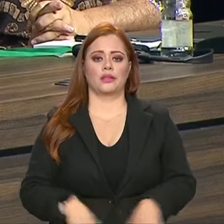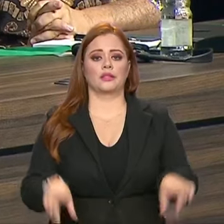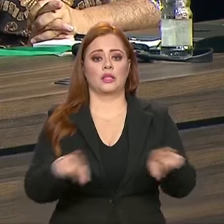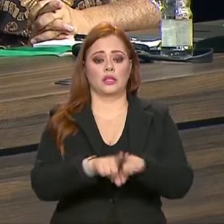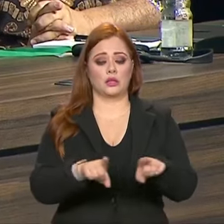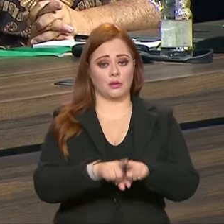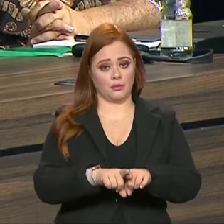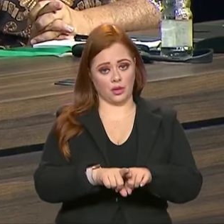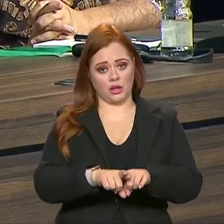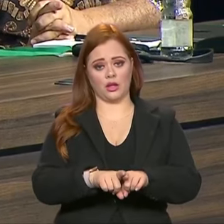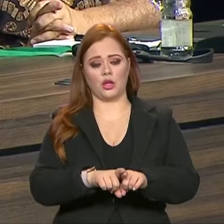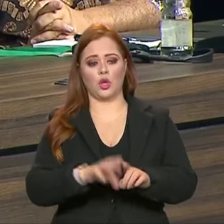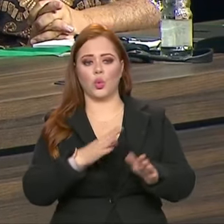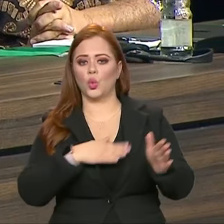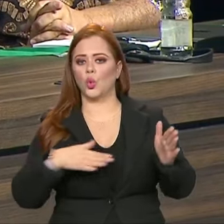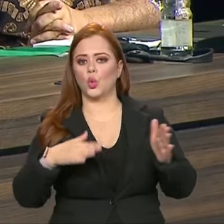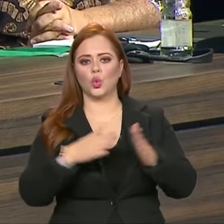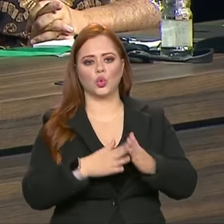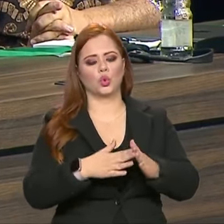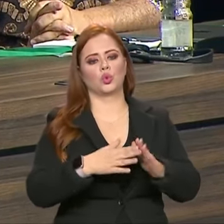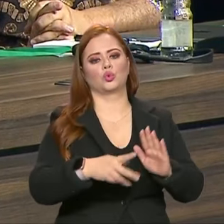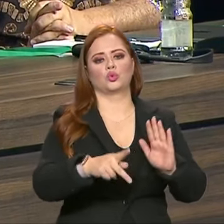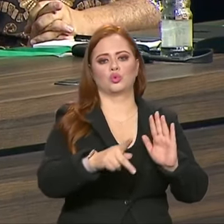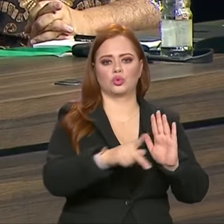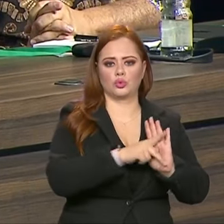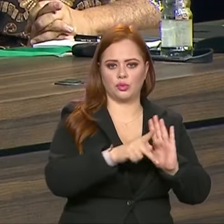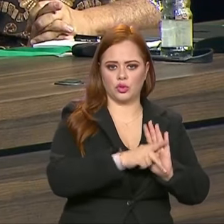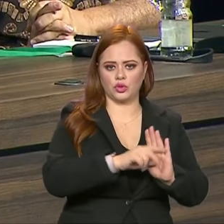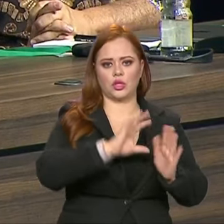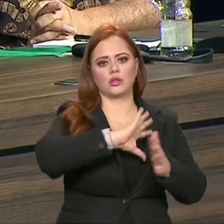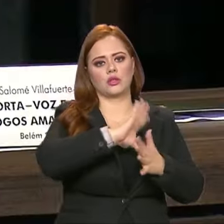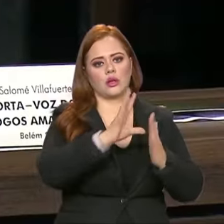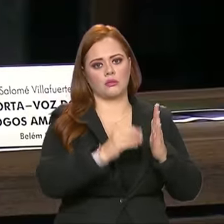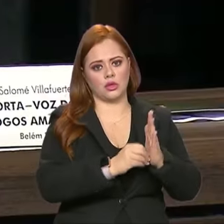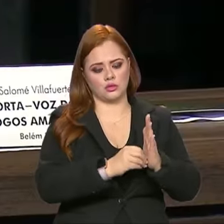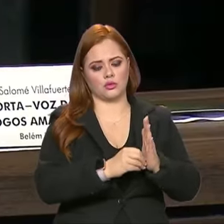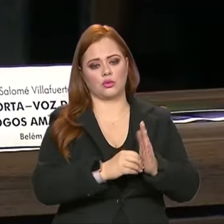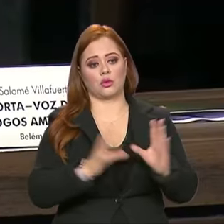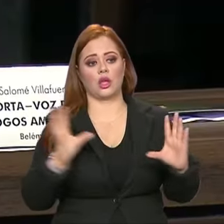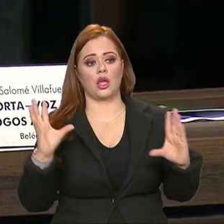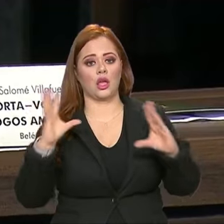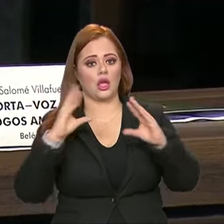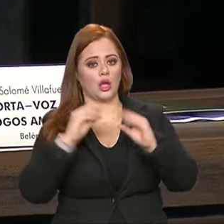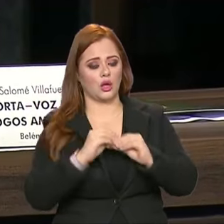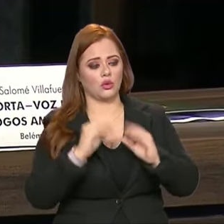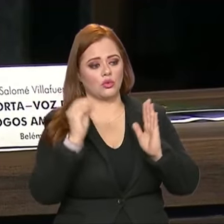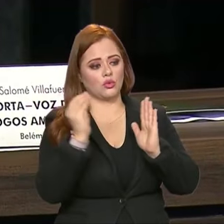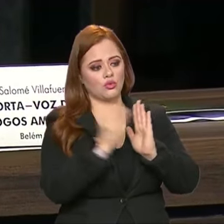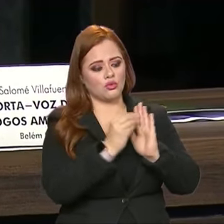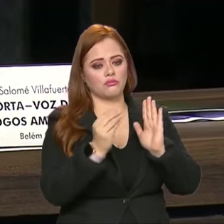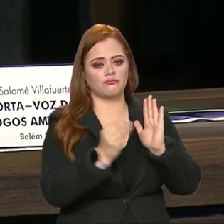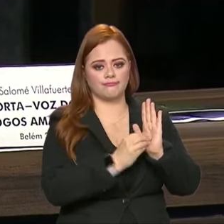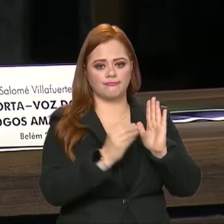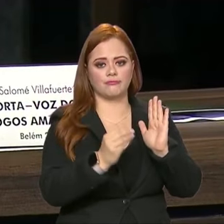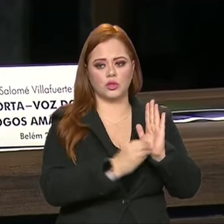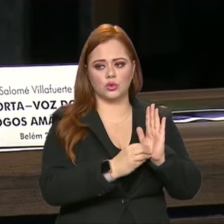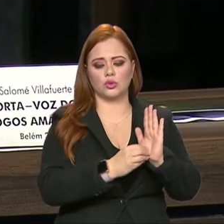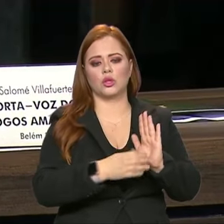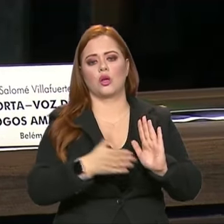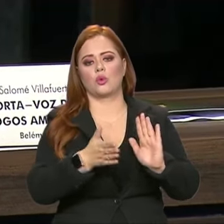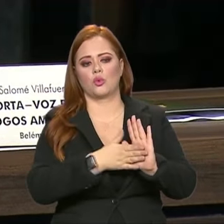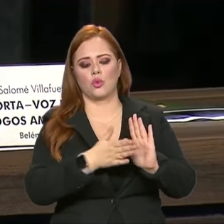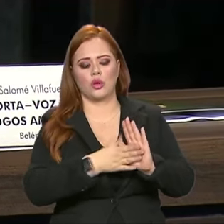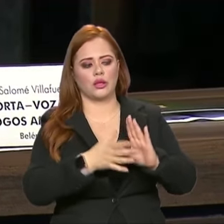os projetos para a Amazônia constituam e incluam os processos de consulta livre, prévia